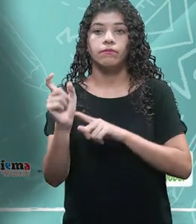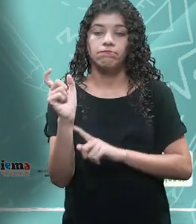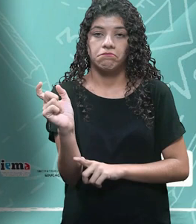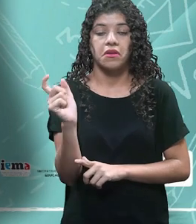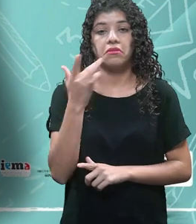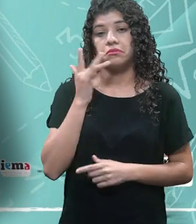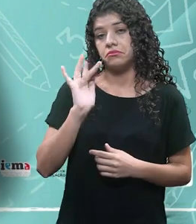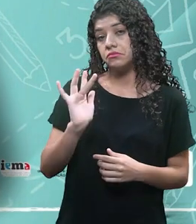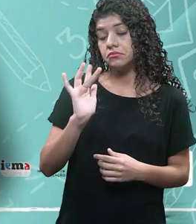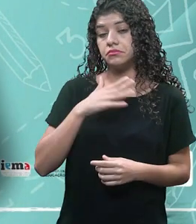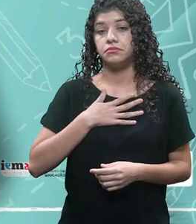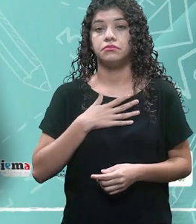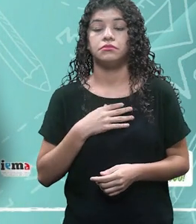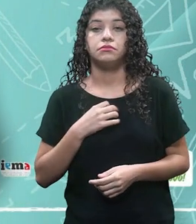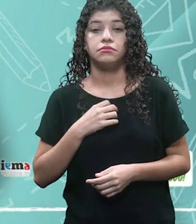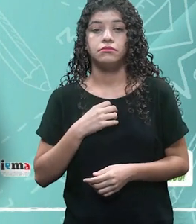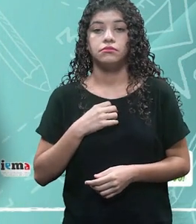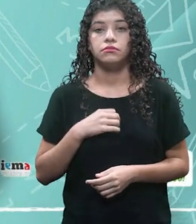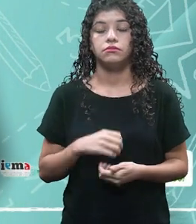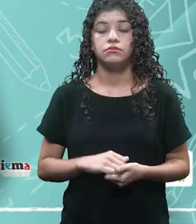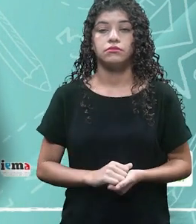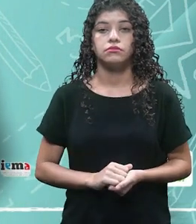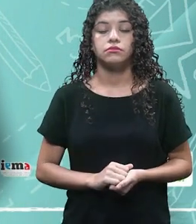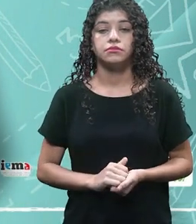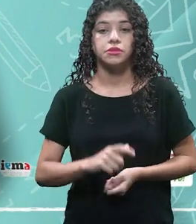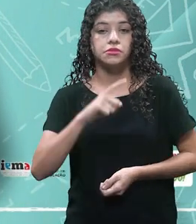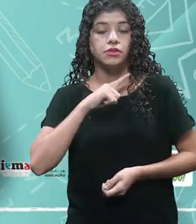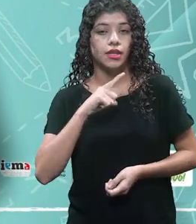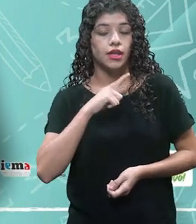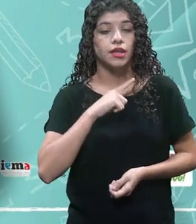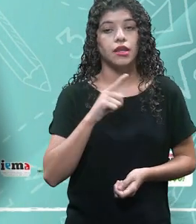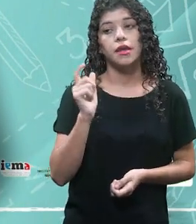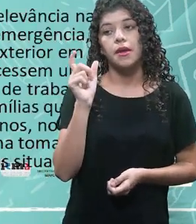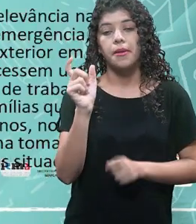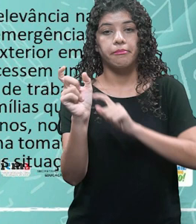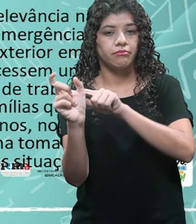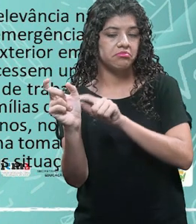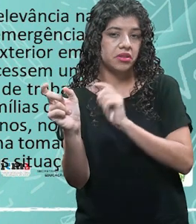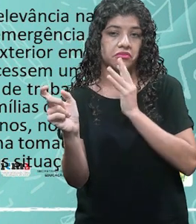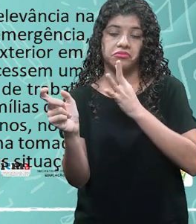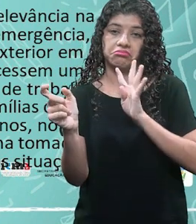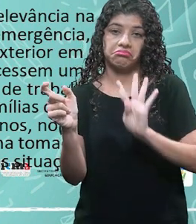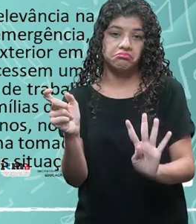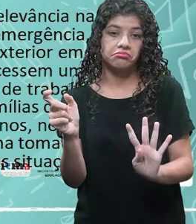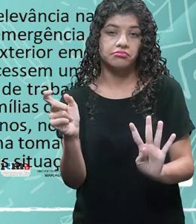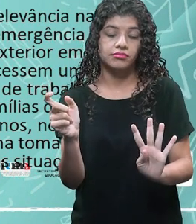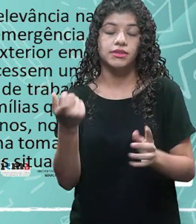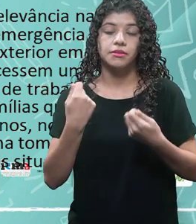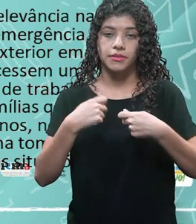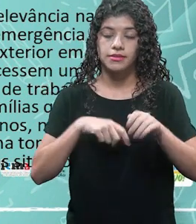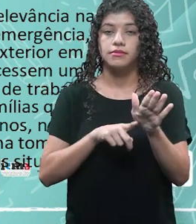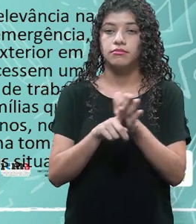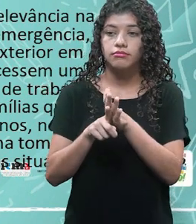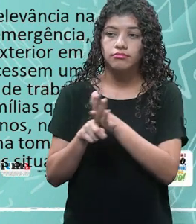internacional eu não me atentei se tem algum termo vamos ver aqui de novo Você tem algum termo que